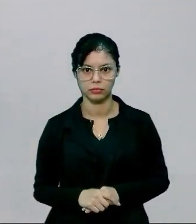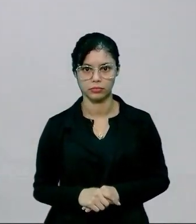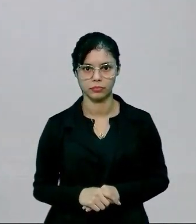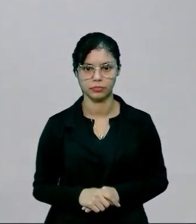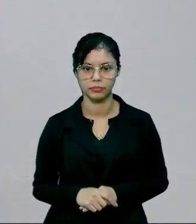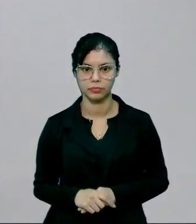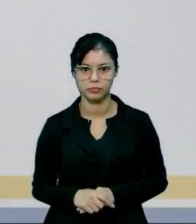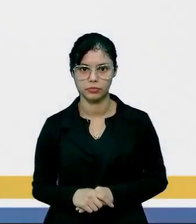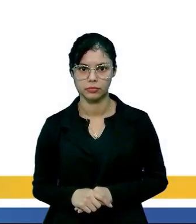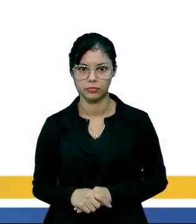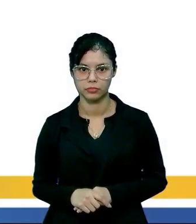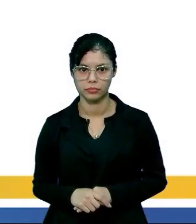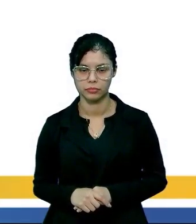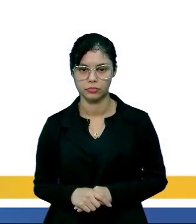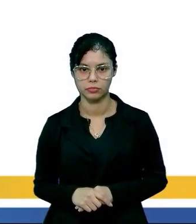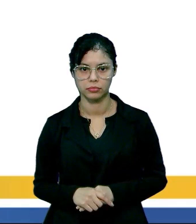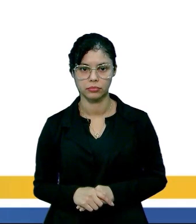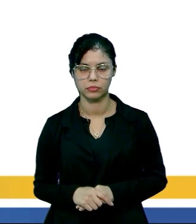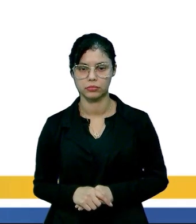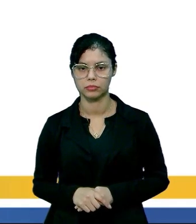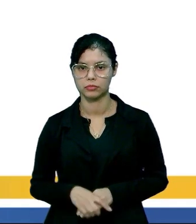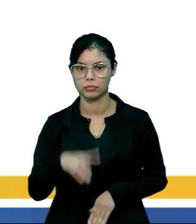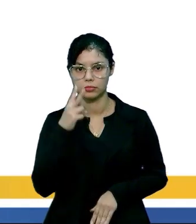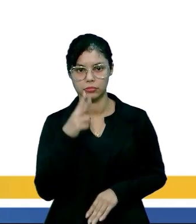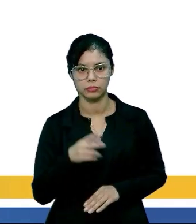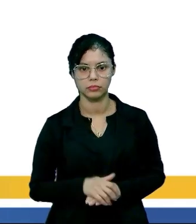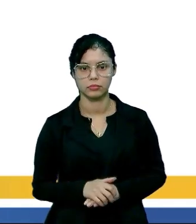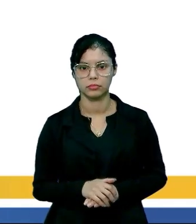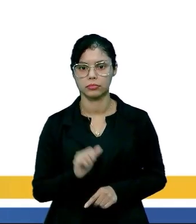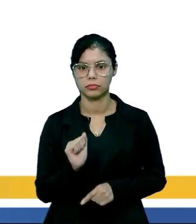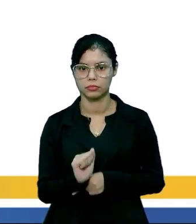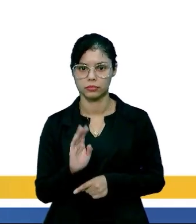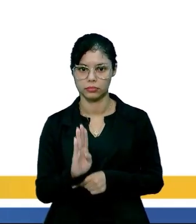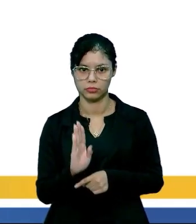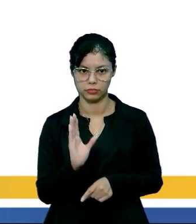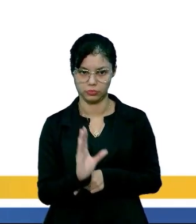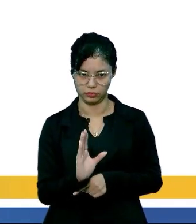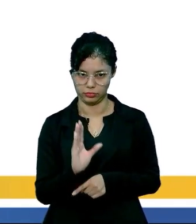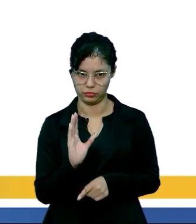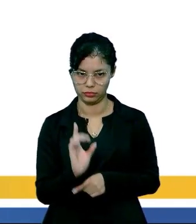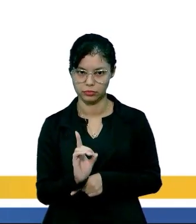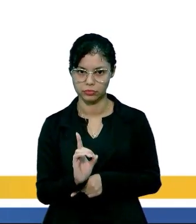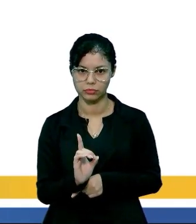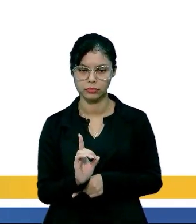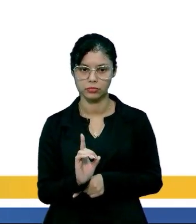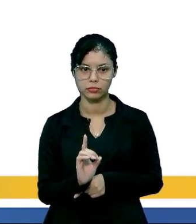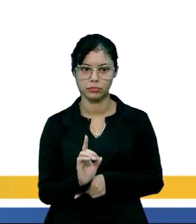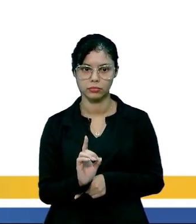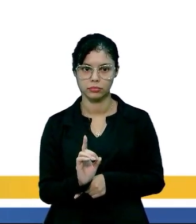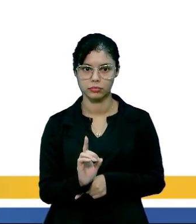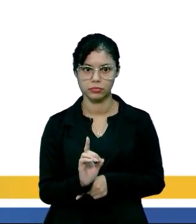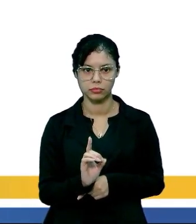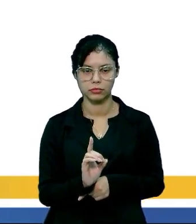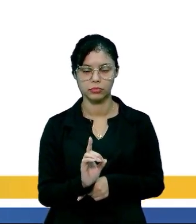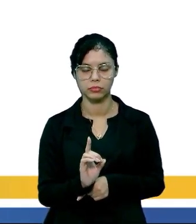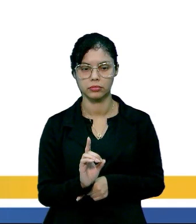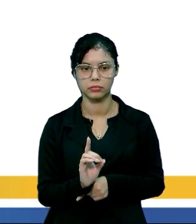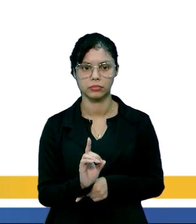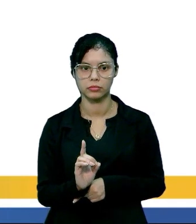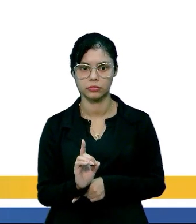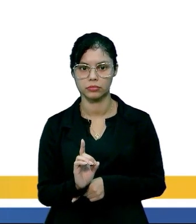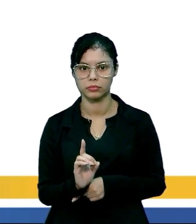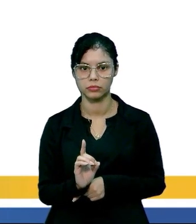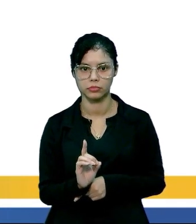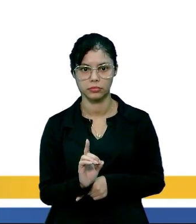escada. Então vejamos aí, ó, o A, o B, o C já fica lá atrás, ó, o